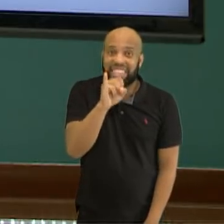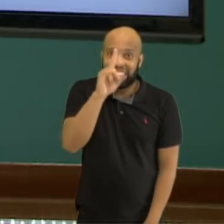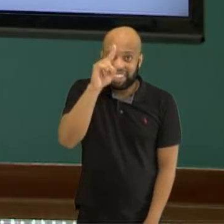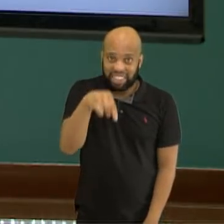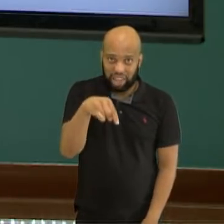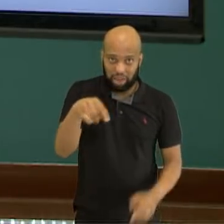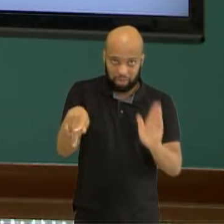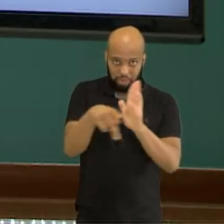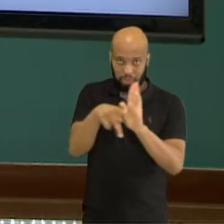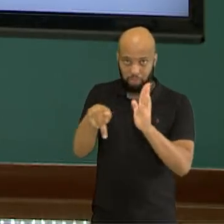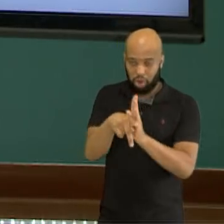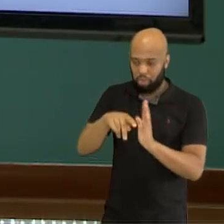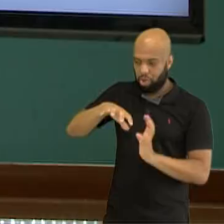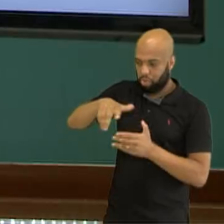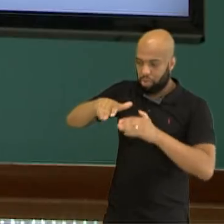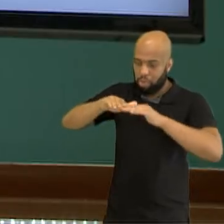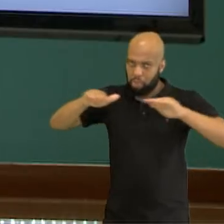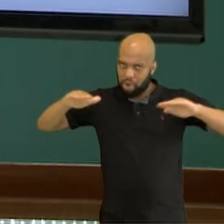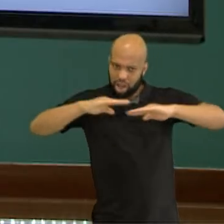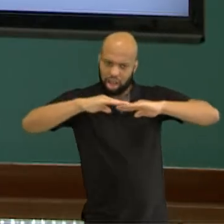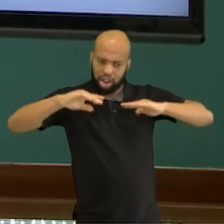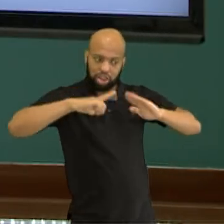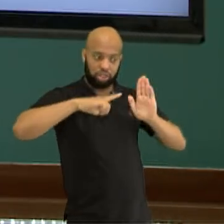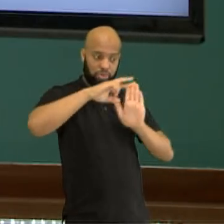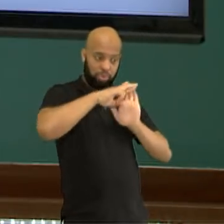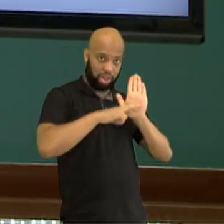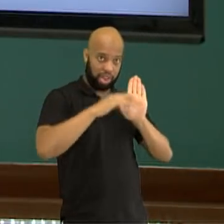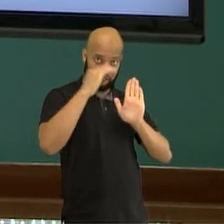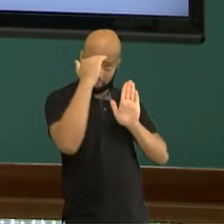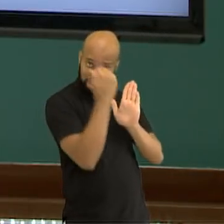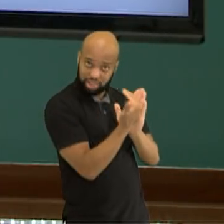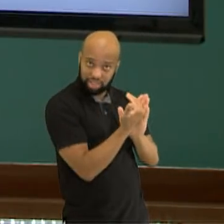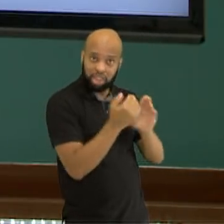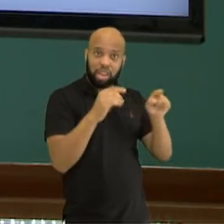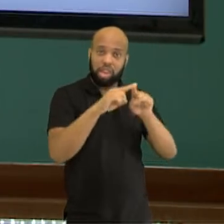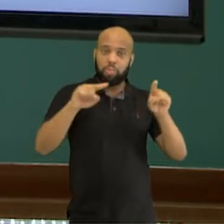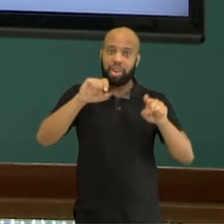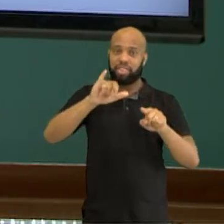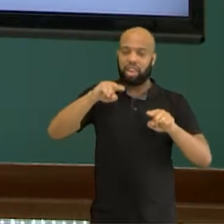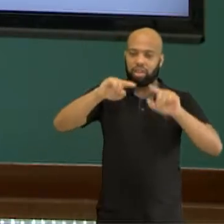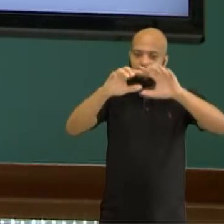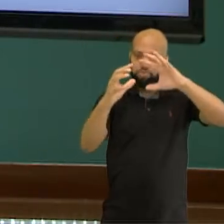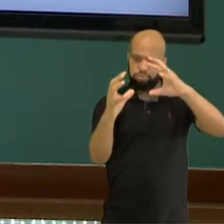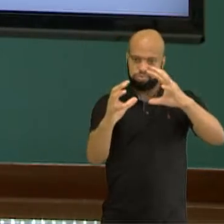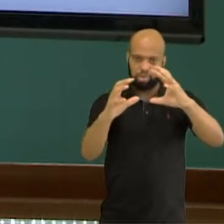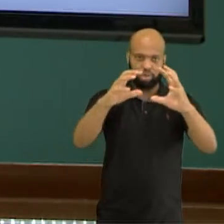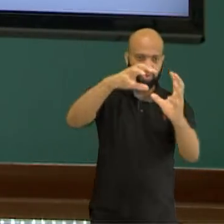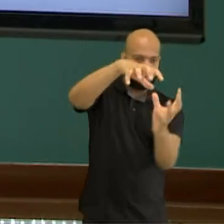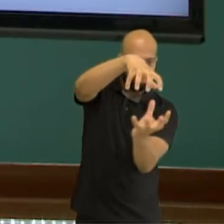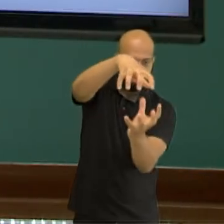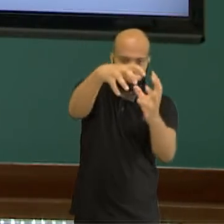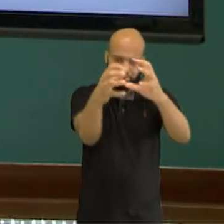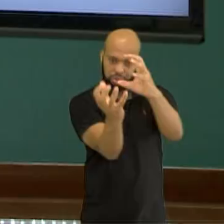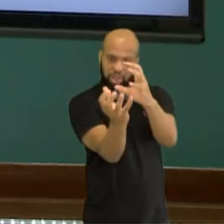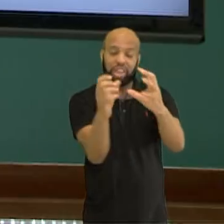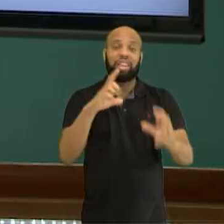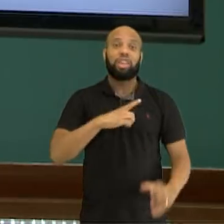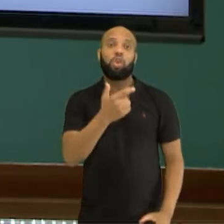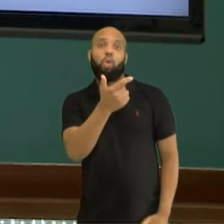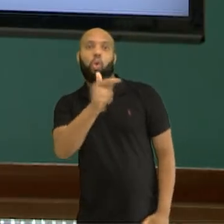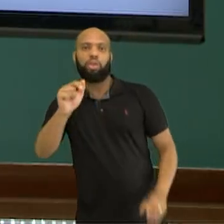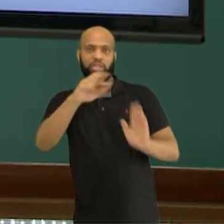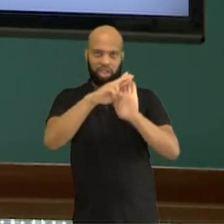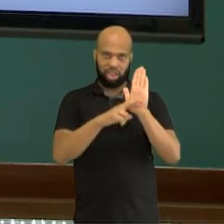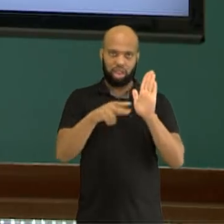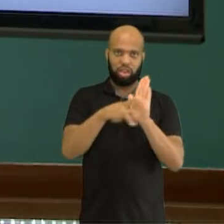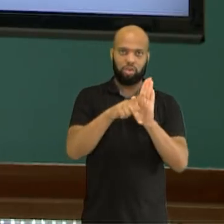sumir no horizonte. E quando a Terra se diz que ela é esférica, ela obedece uma outra regra para que ela suma no